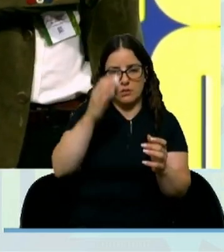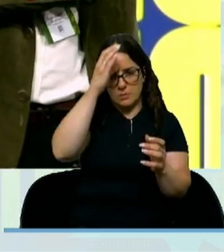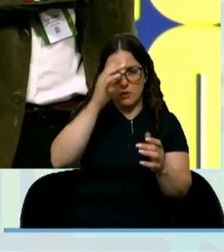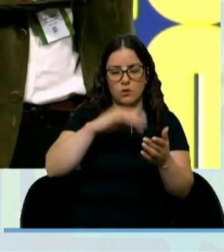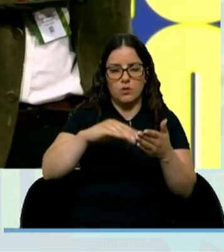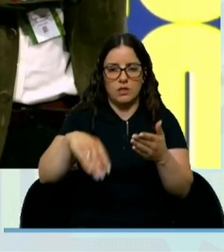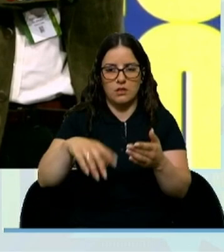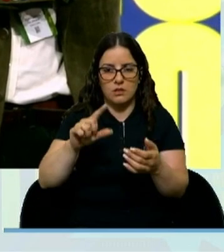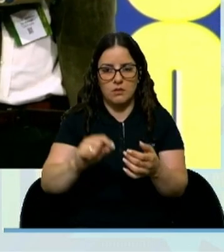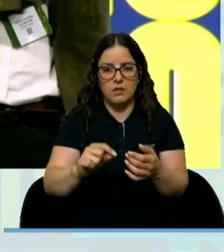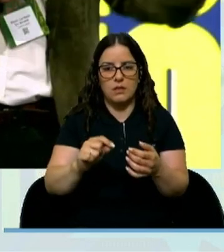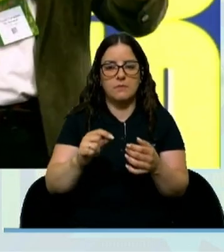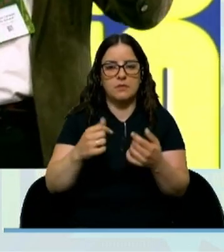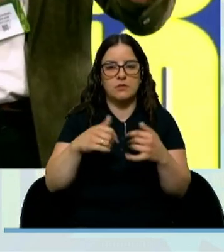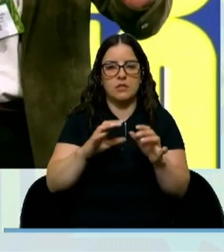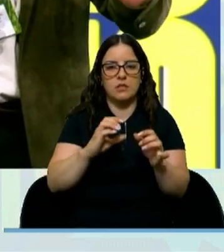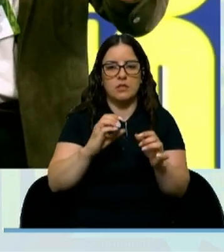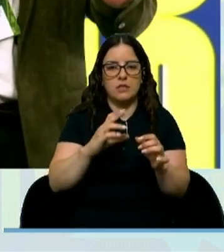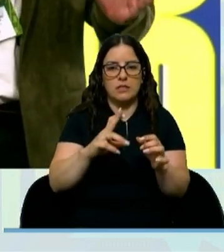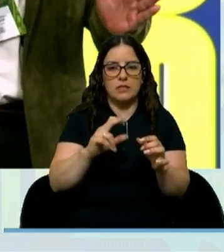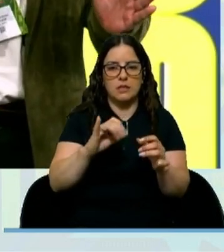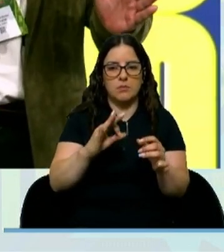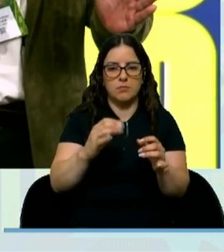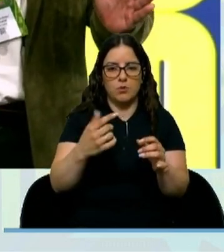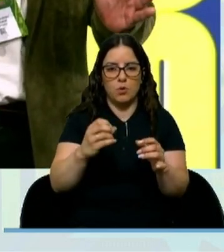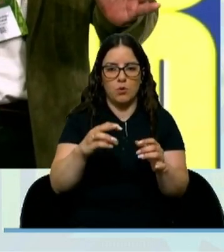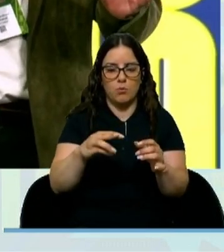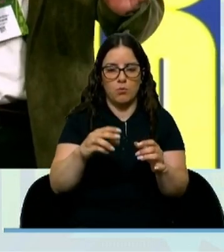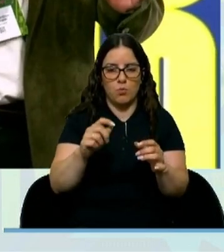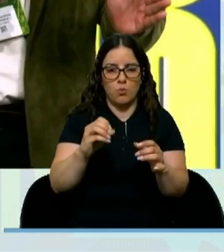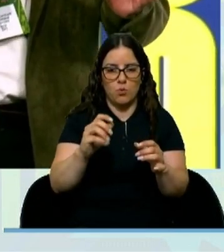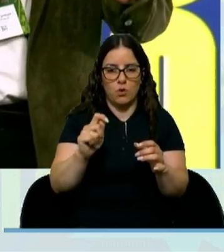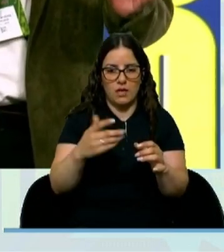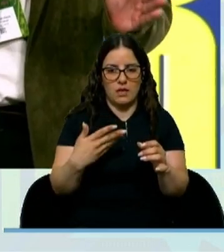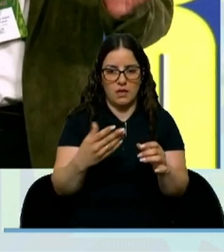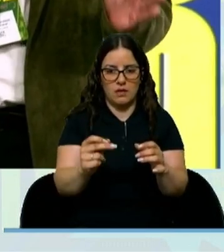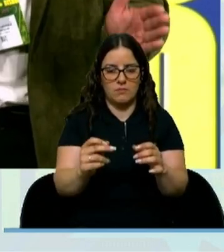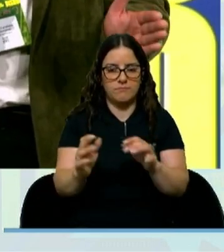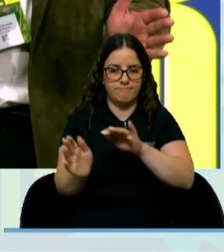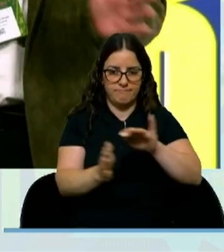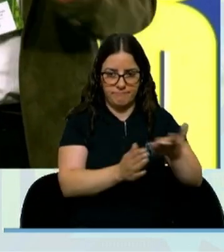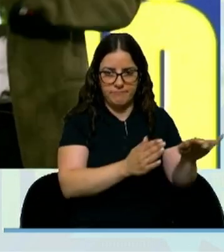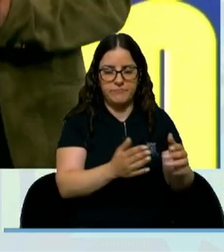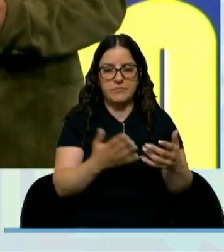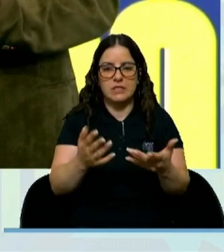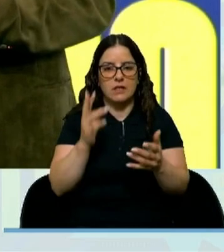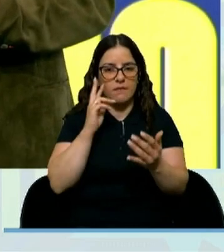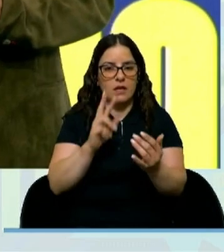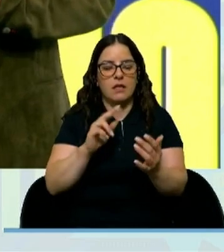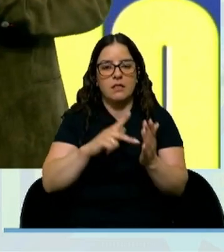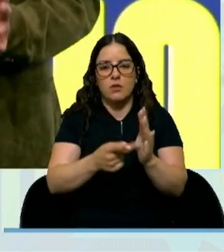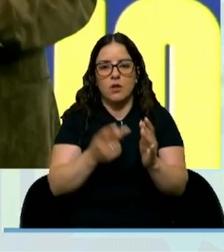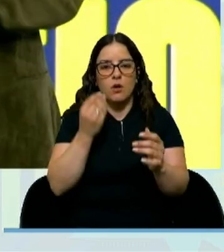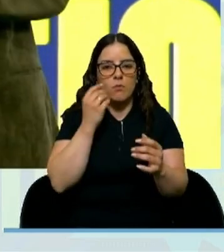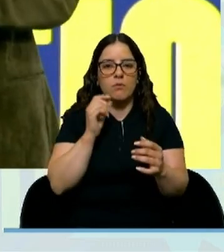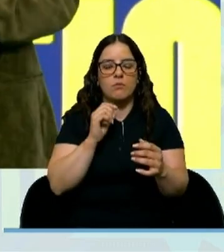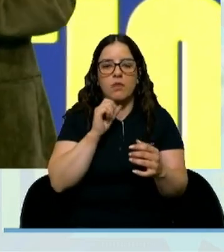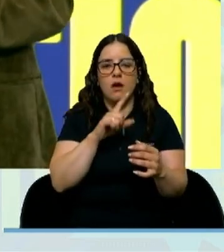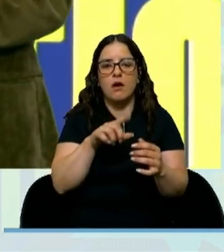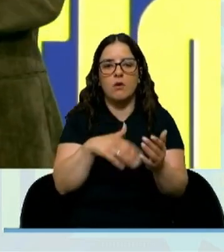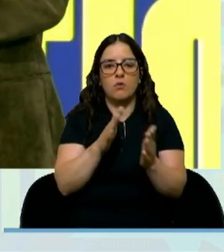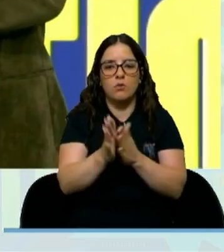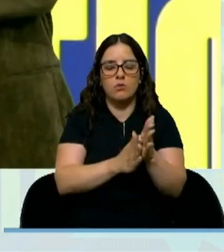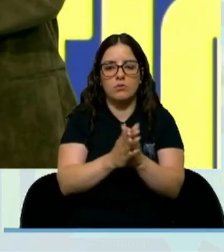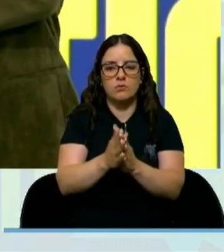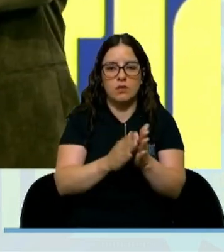deixemos as criptomoedas em paz, vamos olhar para esta tecnologia, como é que ela nos pode ser útil no nosso dia-a-dia, nas